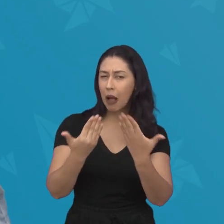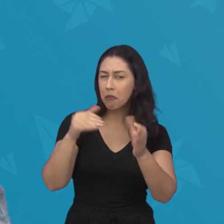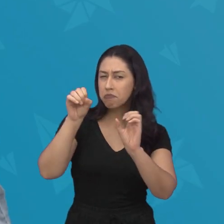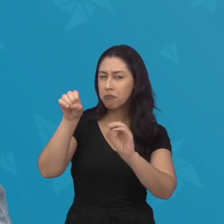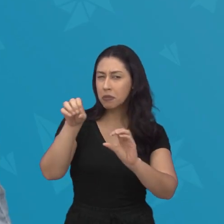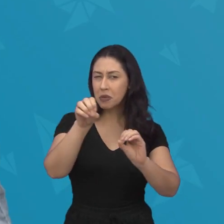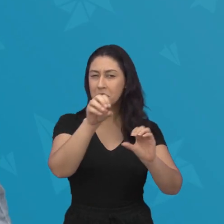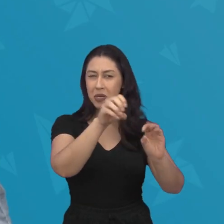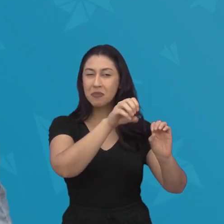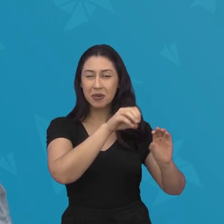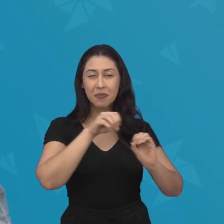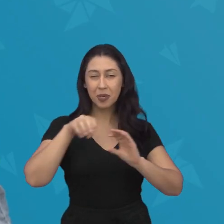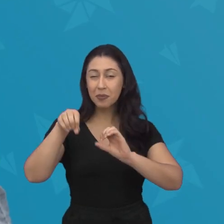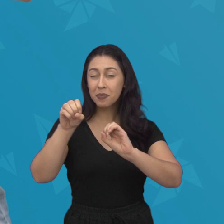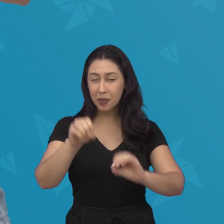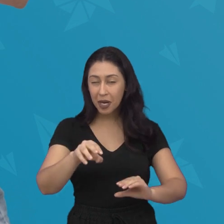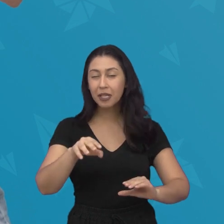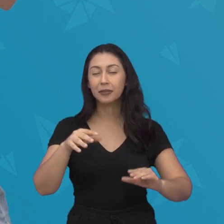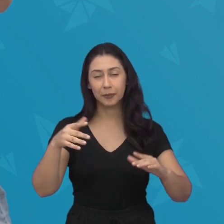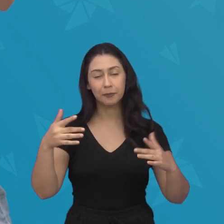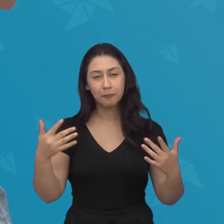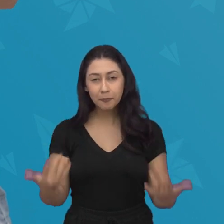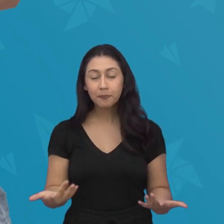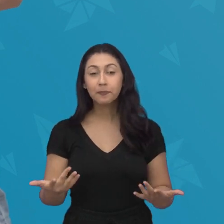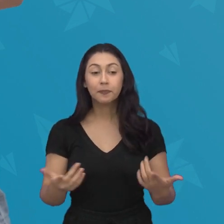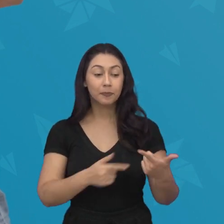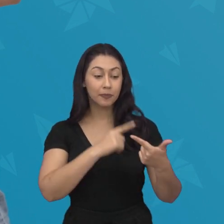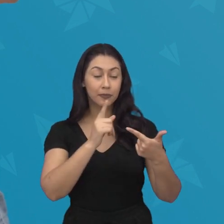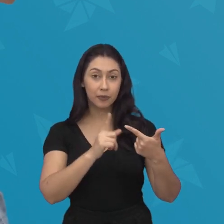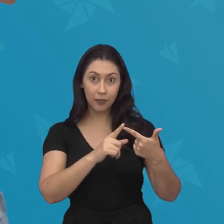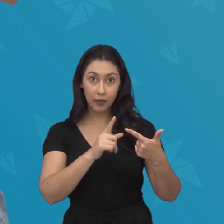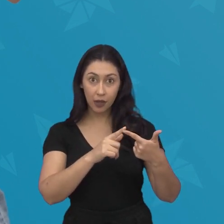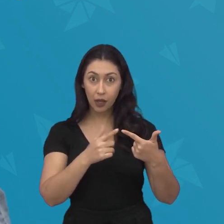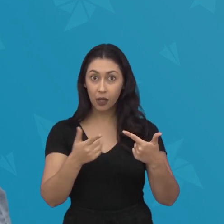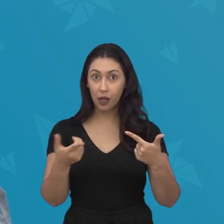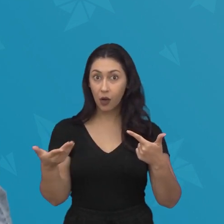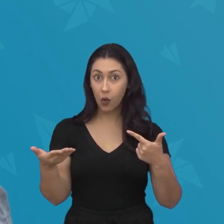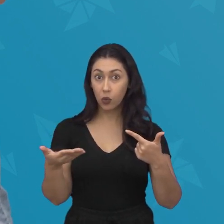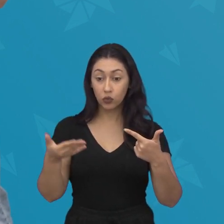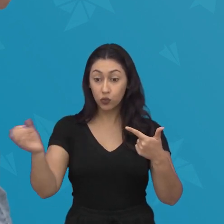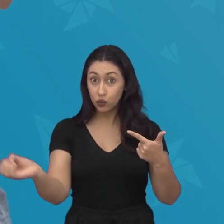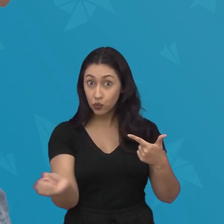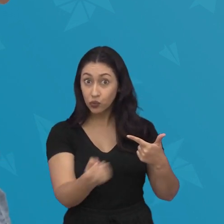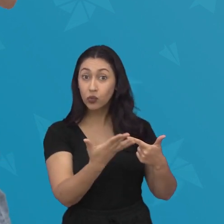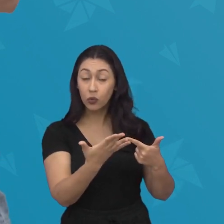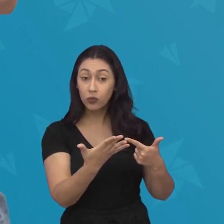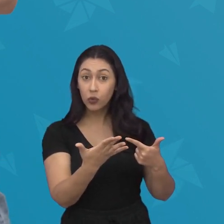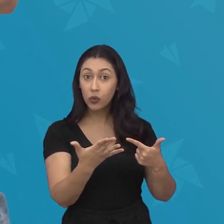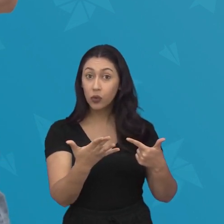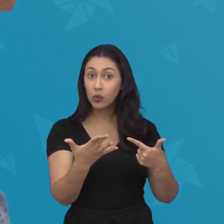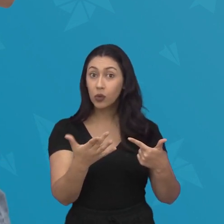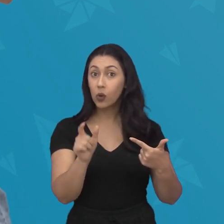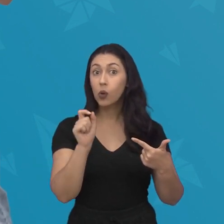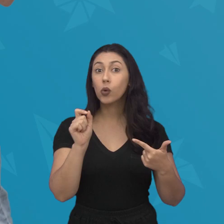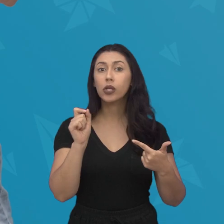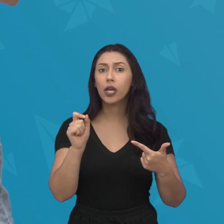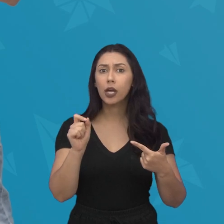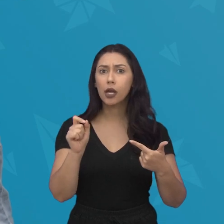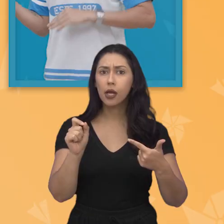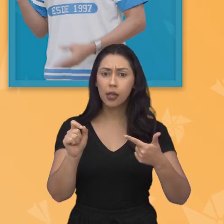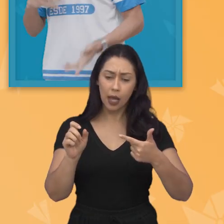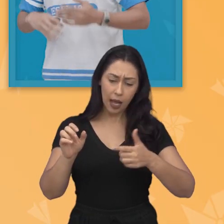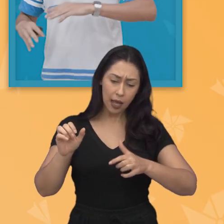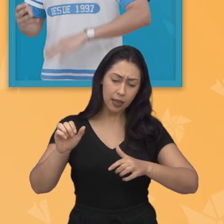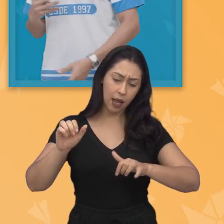e revisar ele antes de abordar algo mais novo. Hoje a nossa parte nova, de fato, inédita, vai ser um pouco de rendimento de